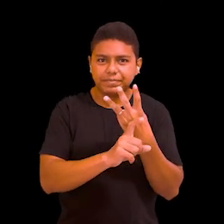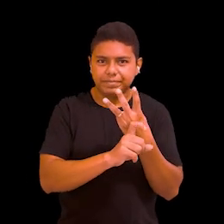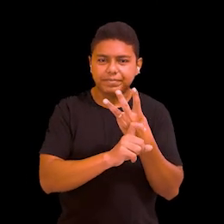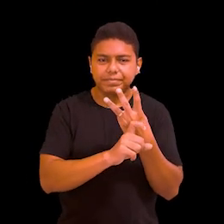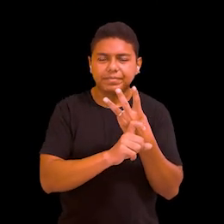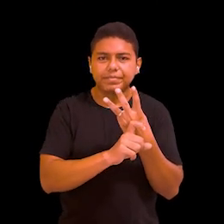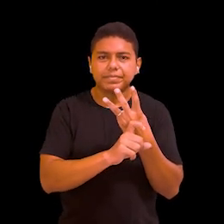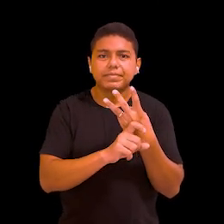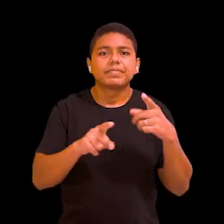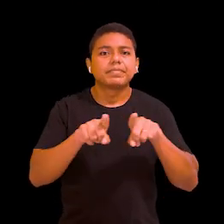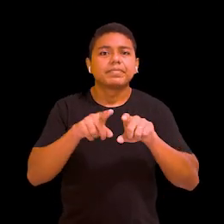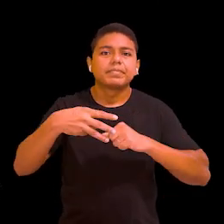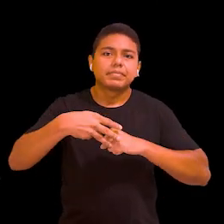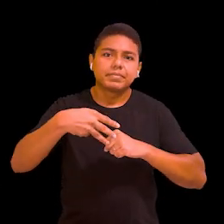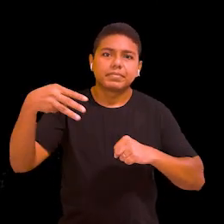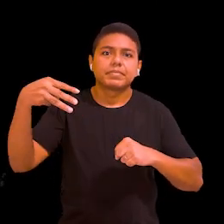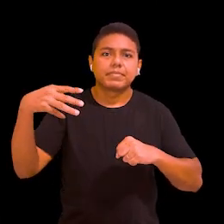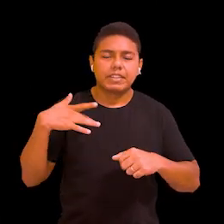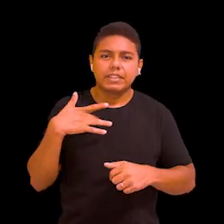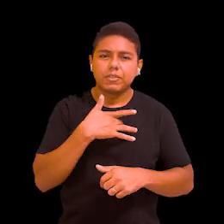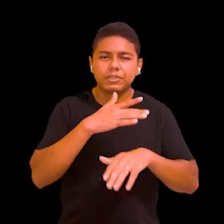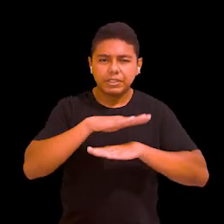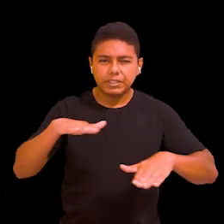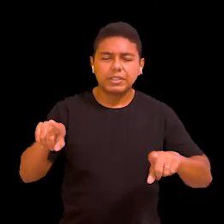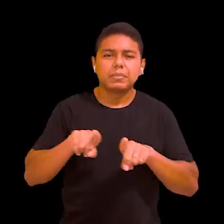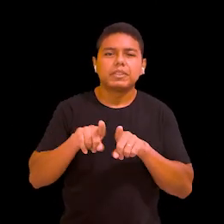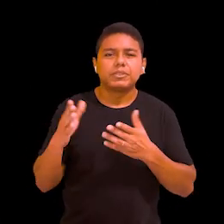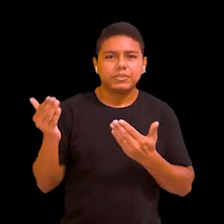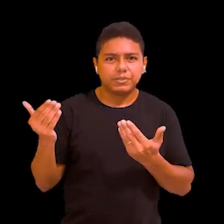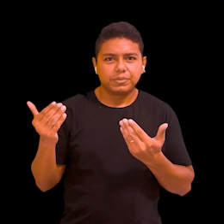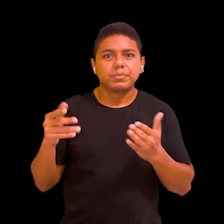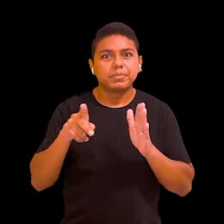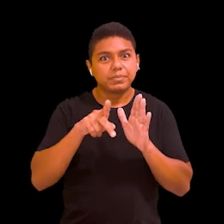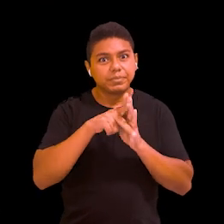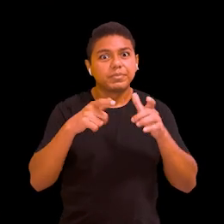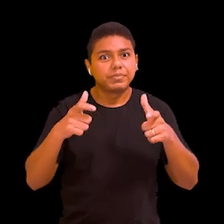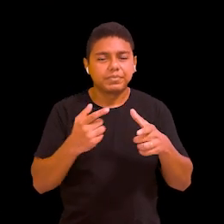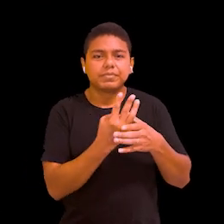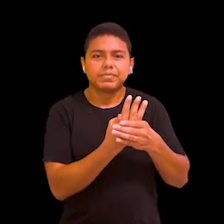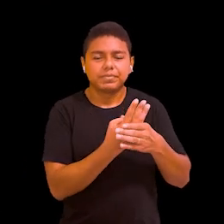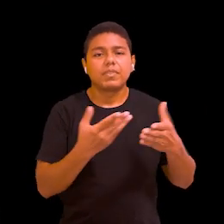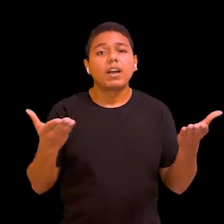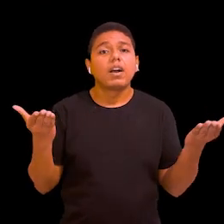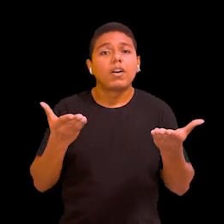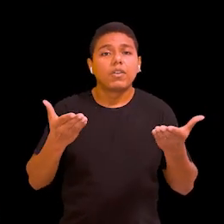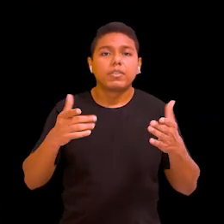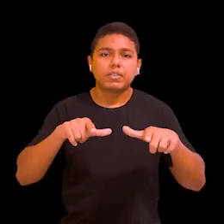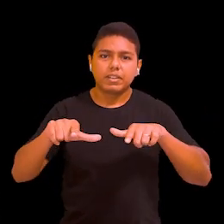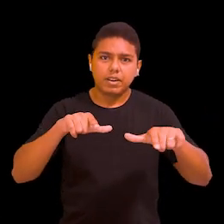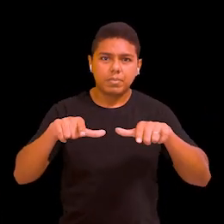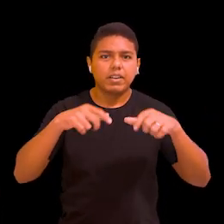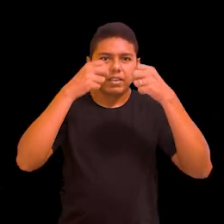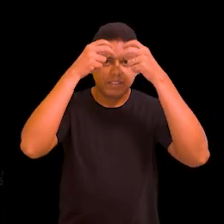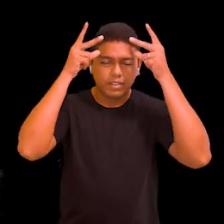Clínicas da UFPE, mestrado em saúde da criança e do adolescente pela UFPE. Atualmente sou